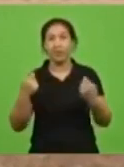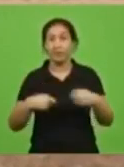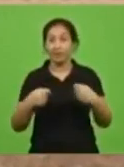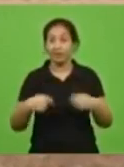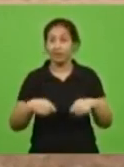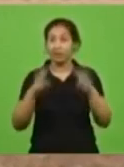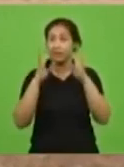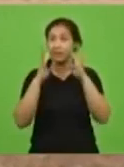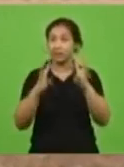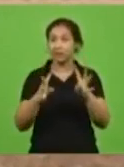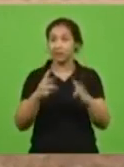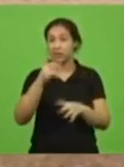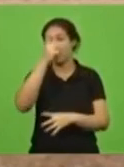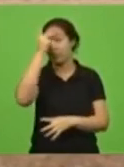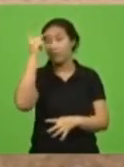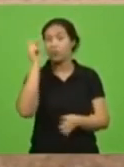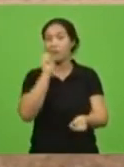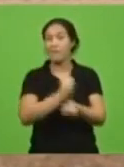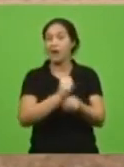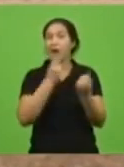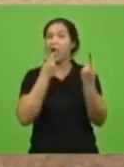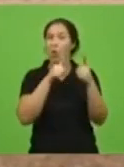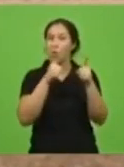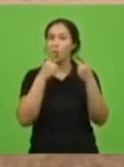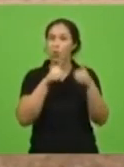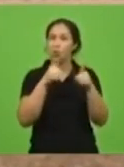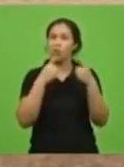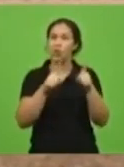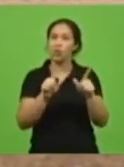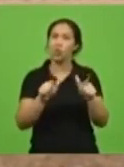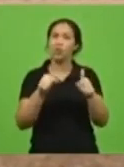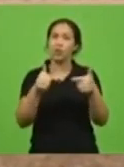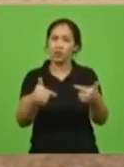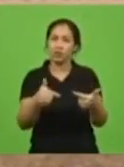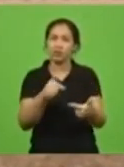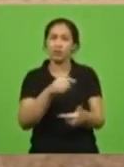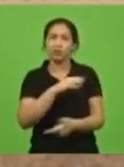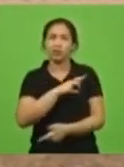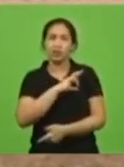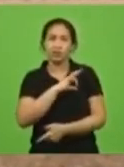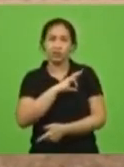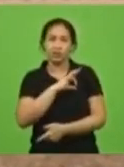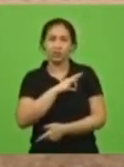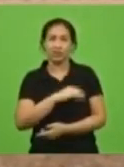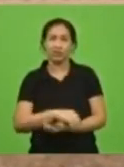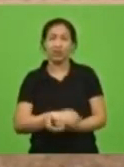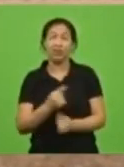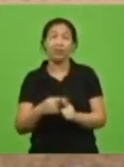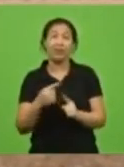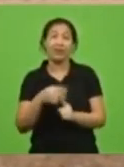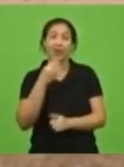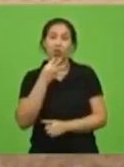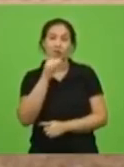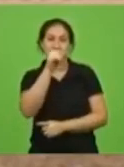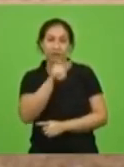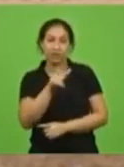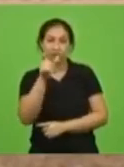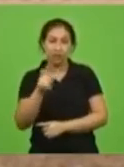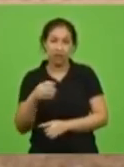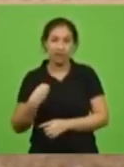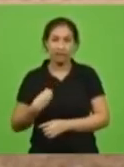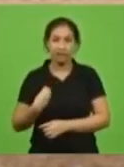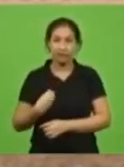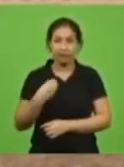e as pessoas pararem de criticar a ação da polícia sem conhecer a realidade da polícia